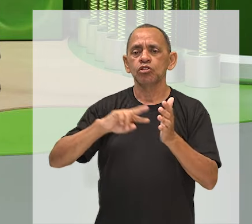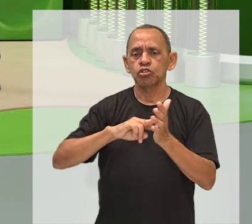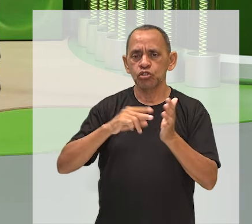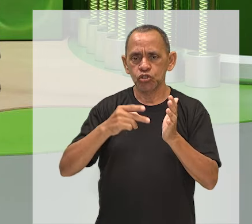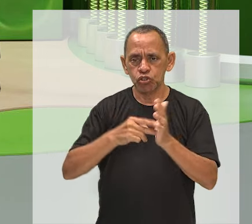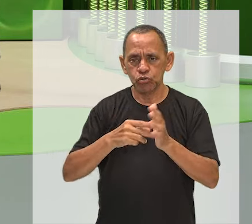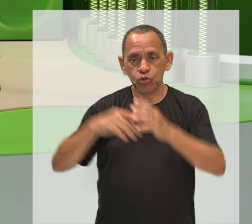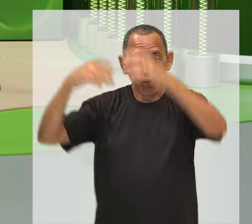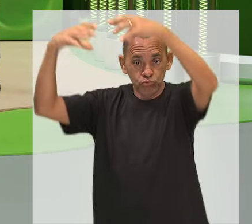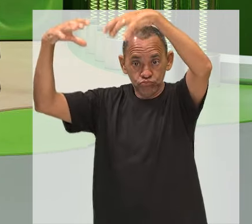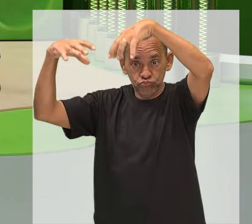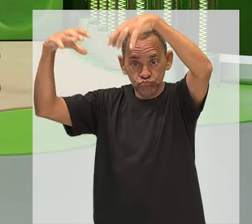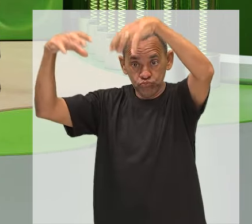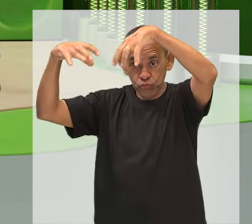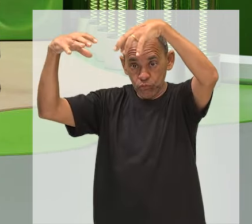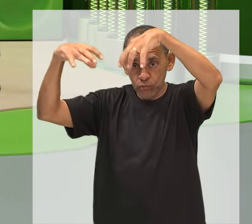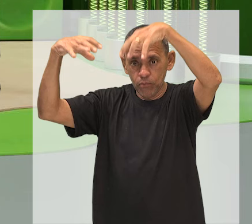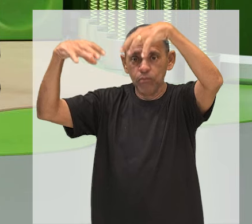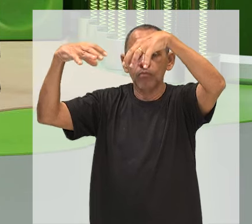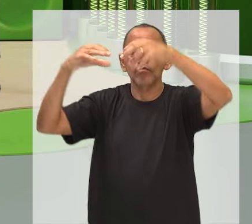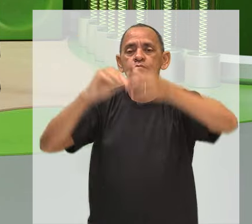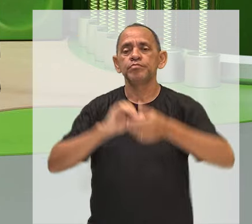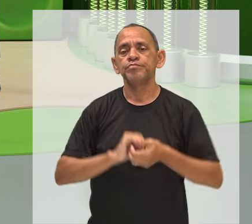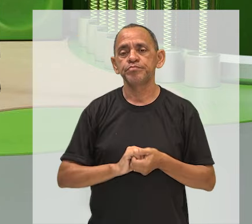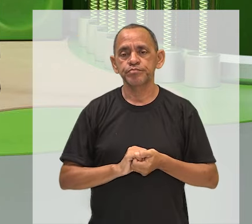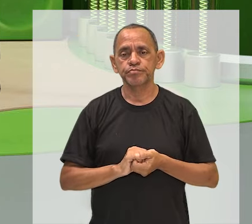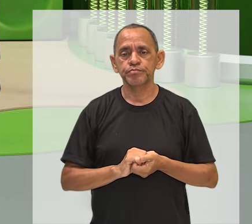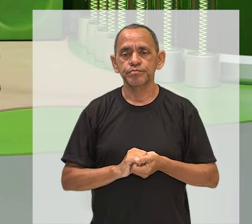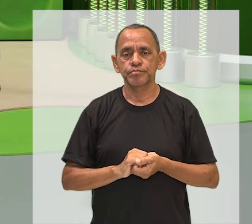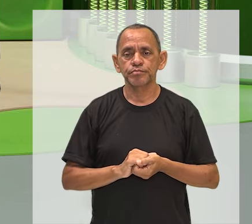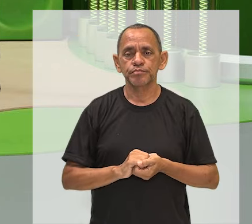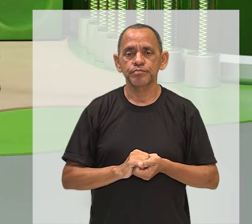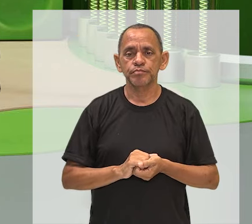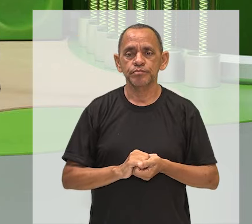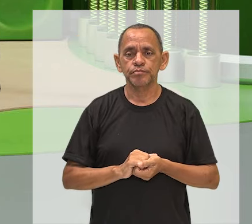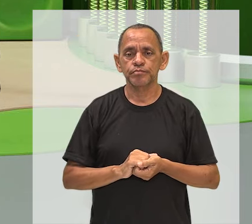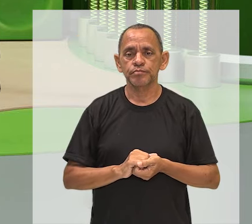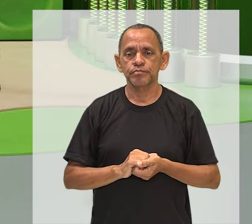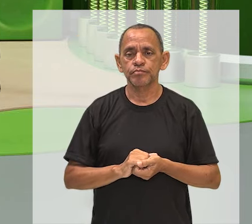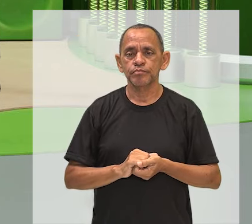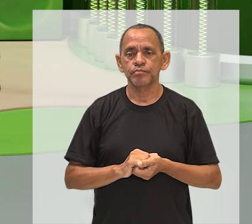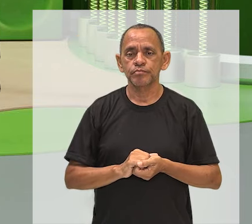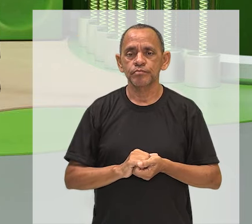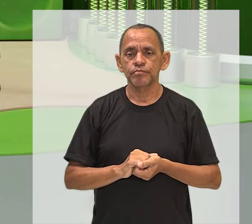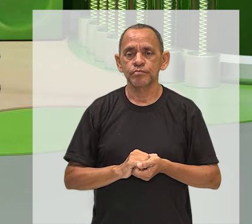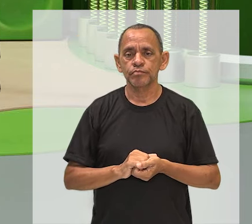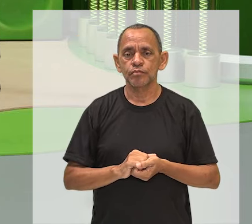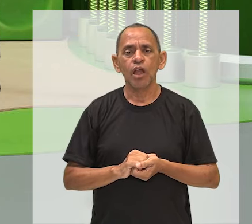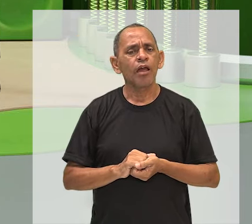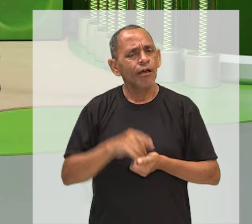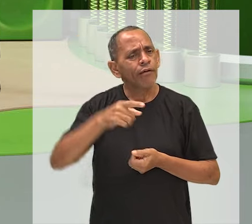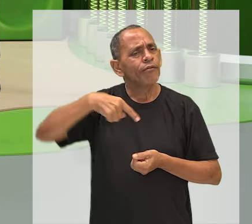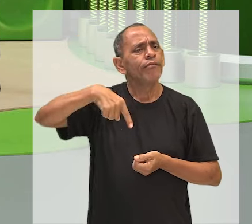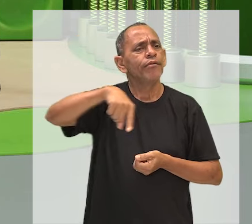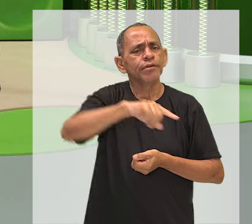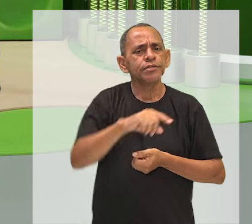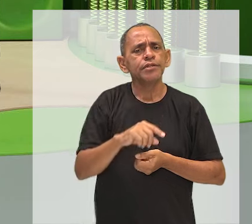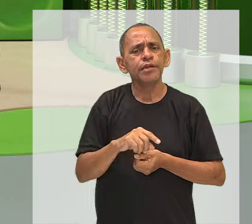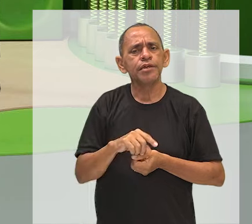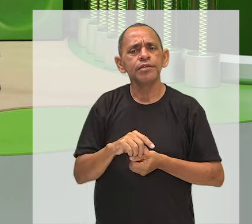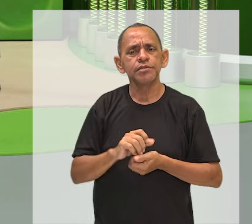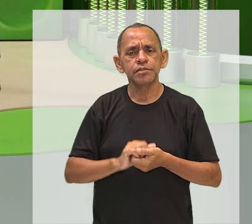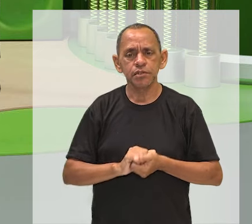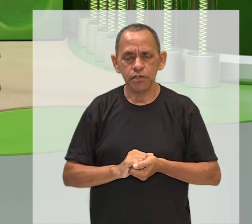E da onde vem, né, essa chuva? De toda essa precipitação que a gente acabou de falar. Agora, gente, você já ouviu falar esse termo